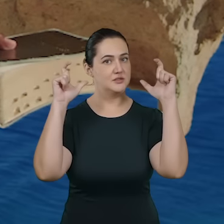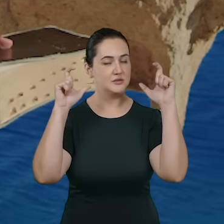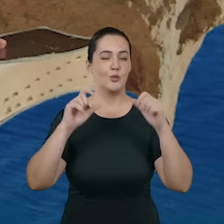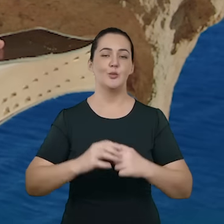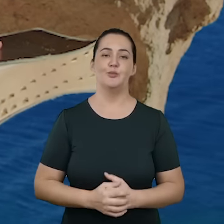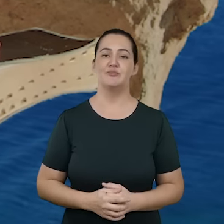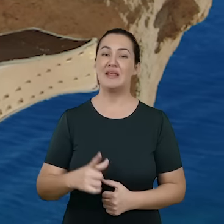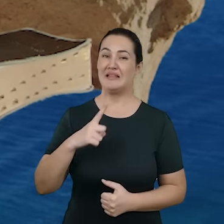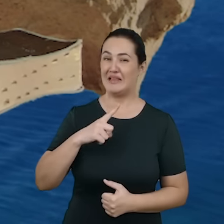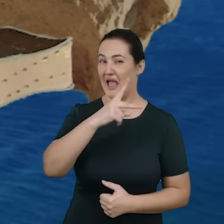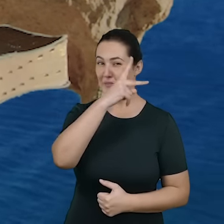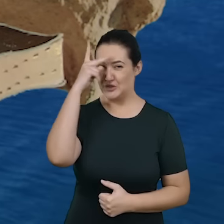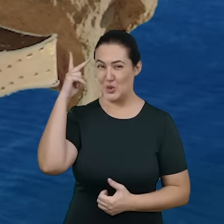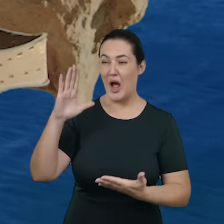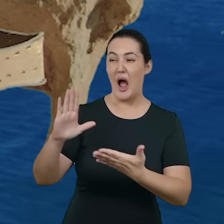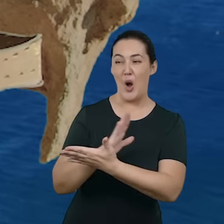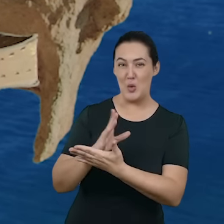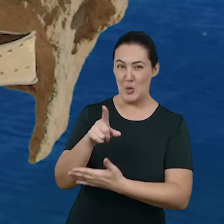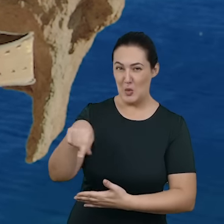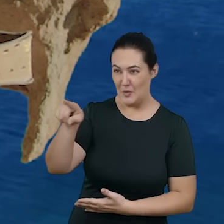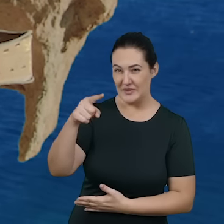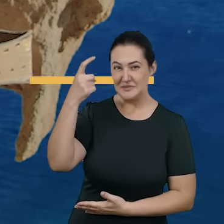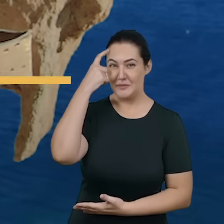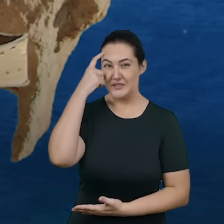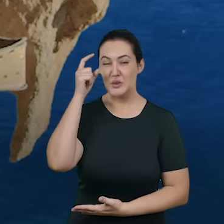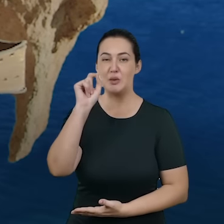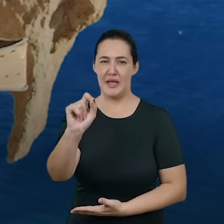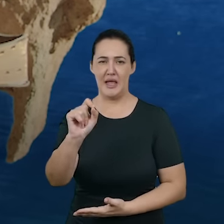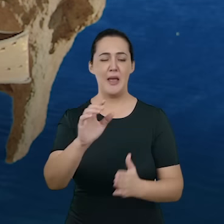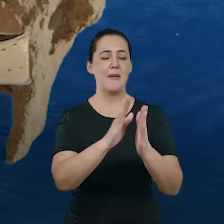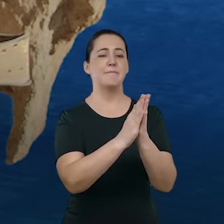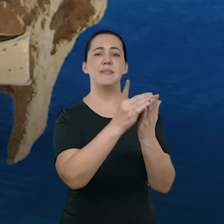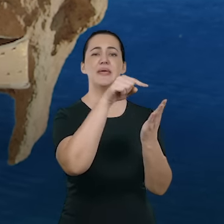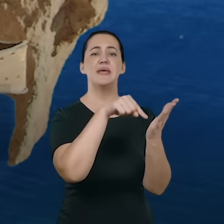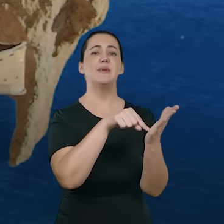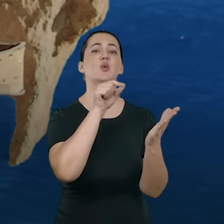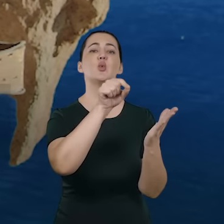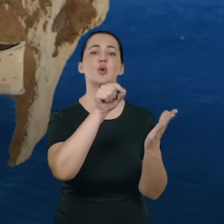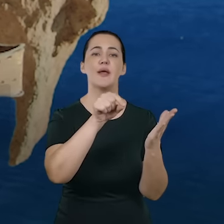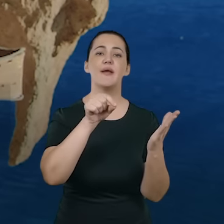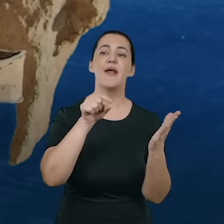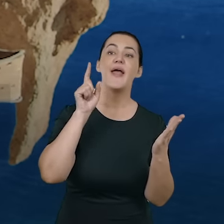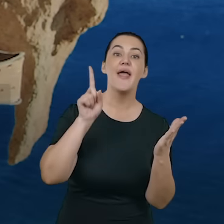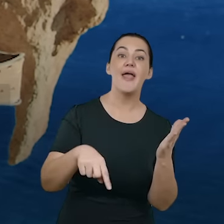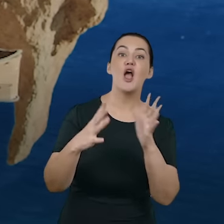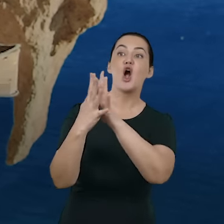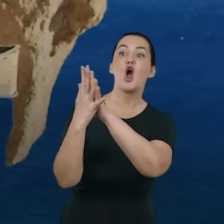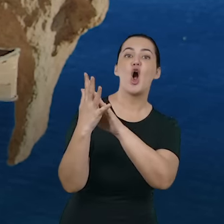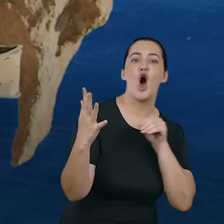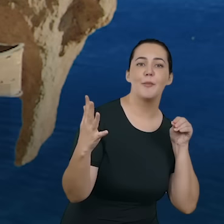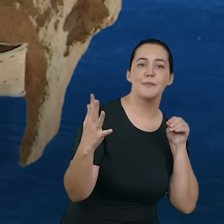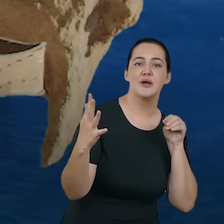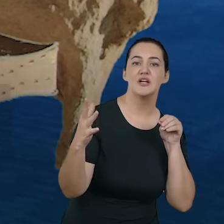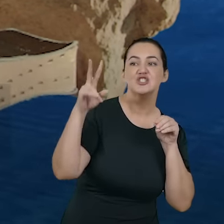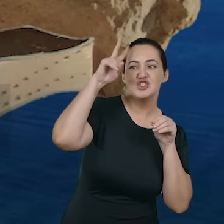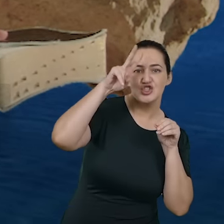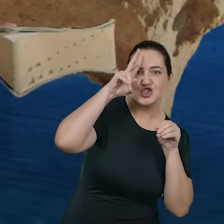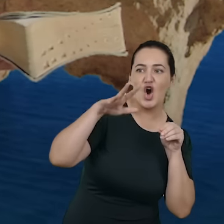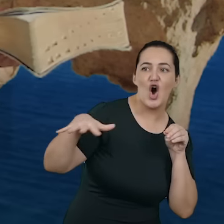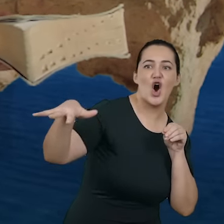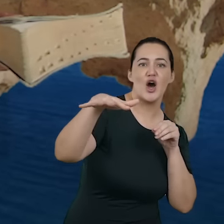Há algumas abordagens de interpretação da Bíblia que entendem que a Sagrada Escritura é meramente um fruto,